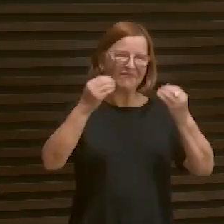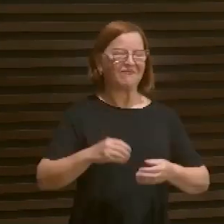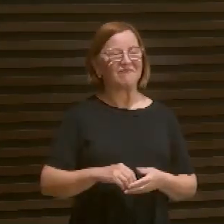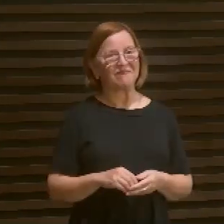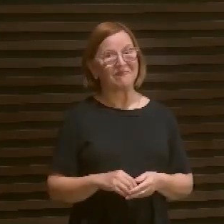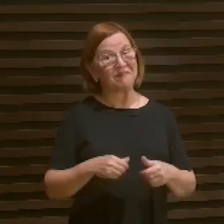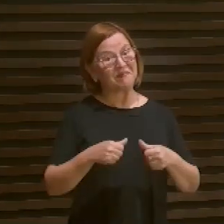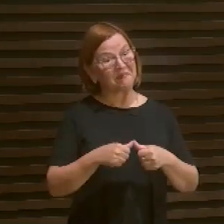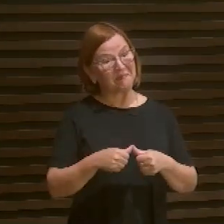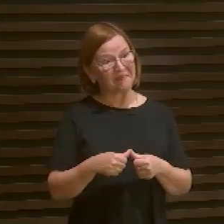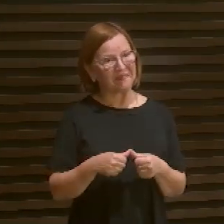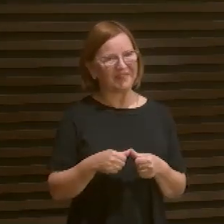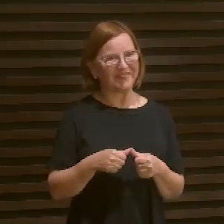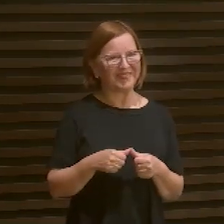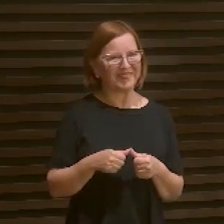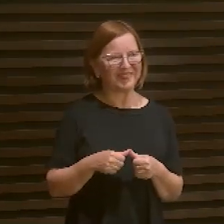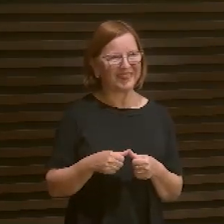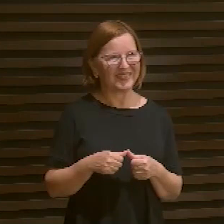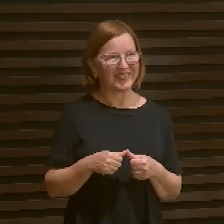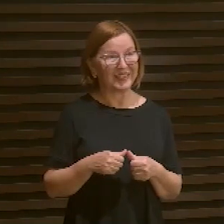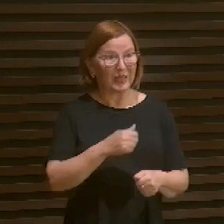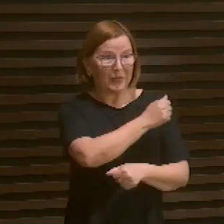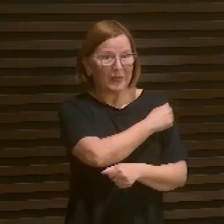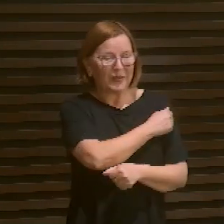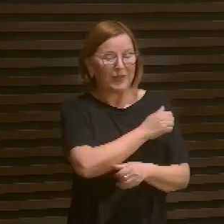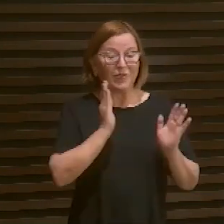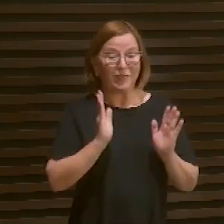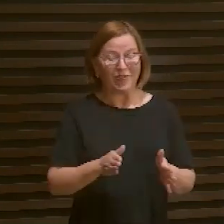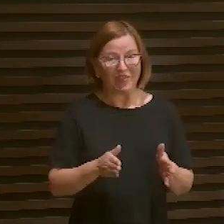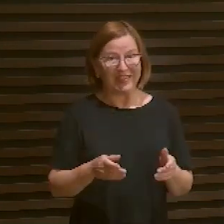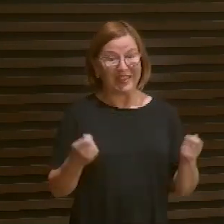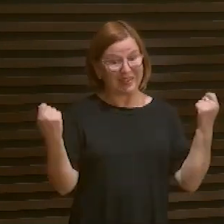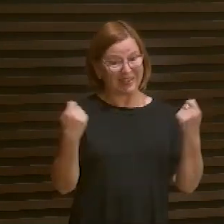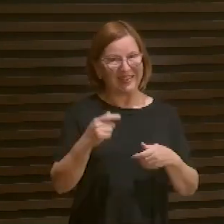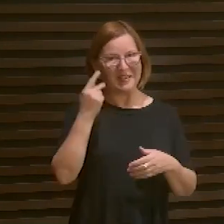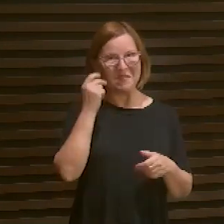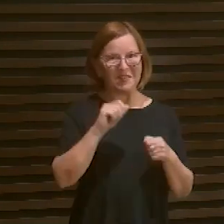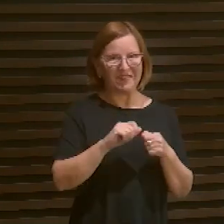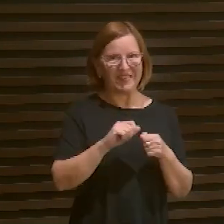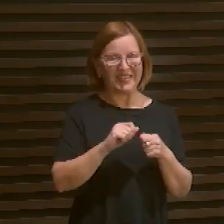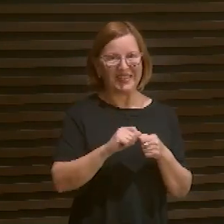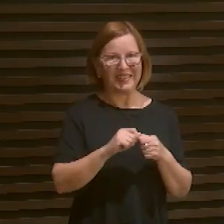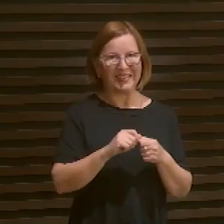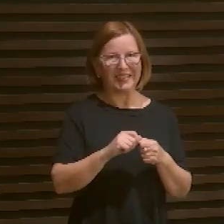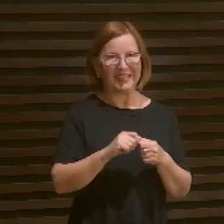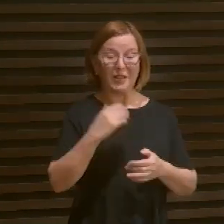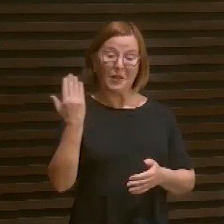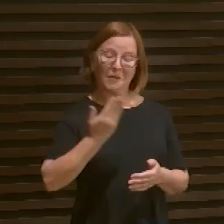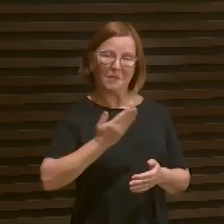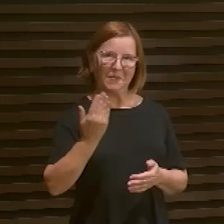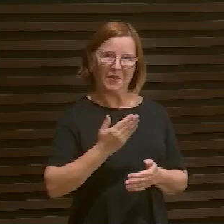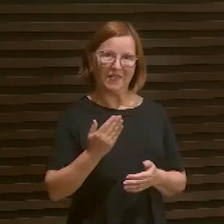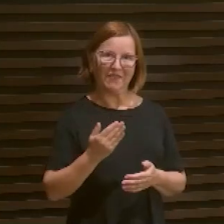E nesse caso, os alunos já estavam habilitados para fazer a equação,